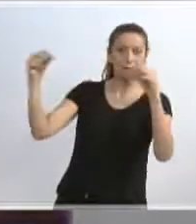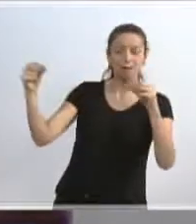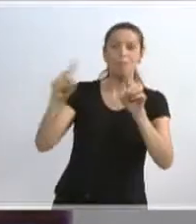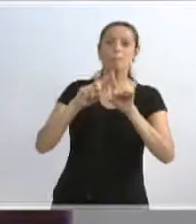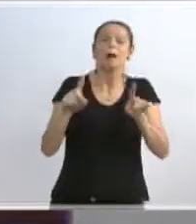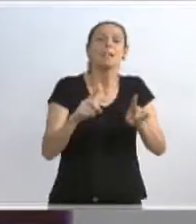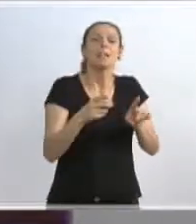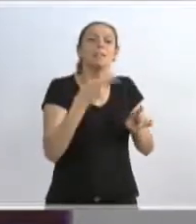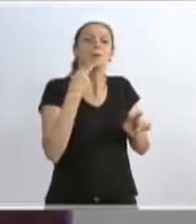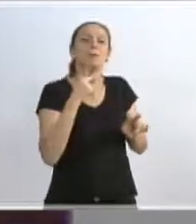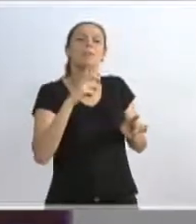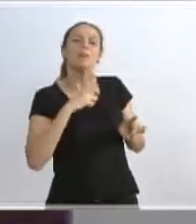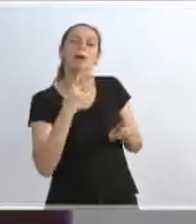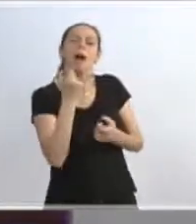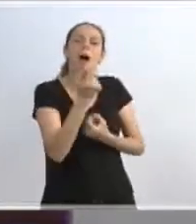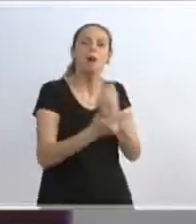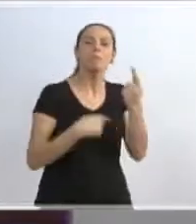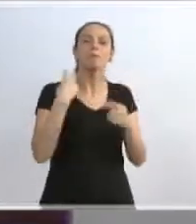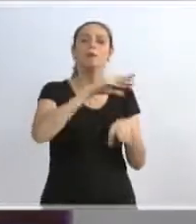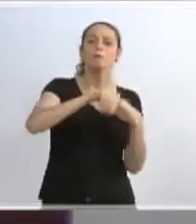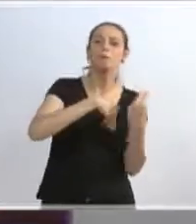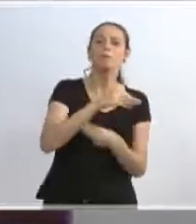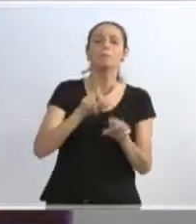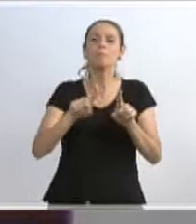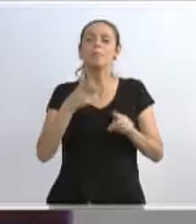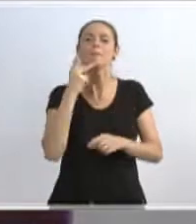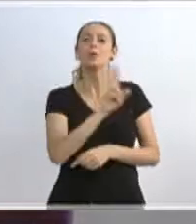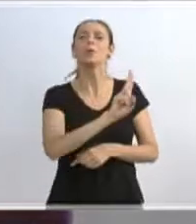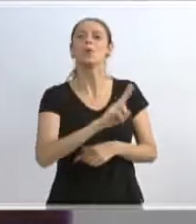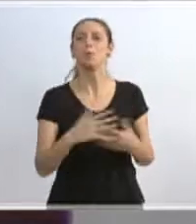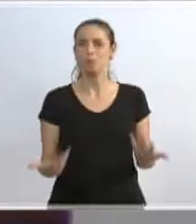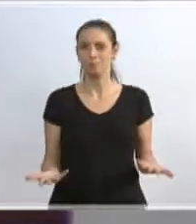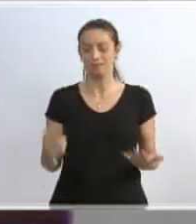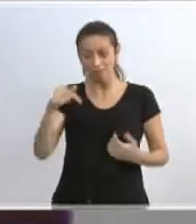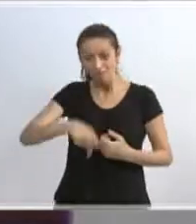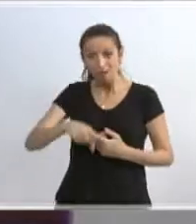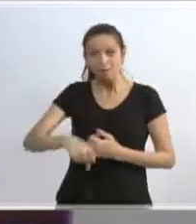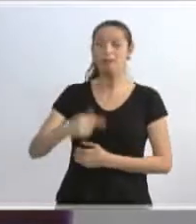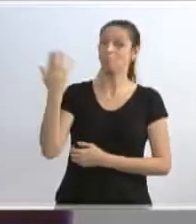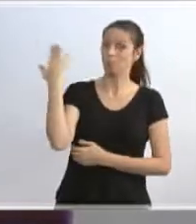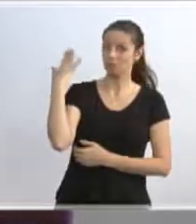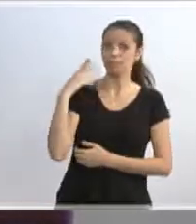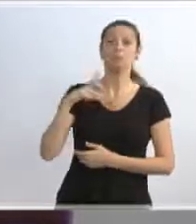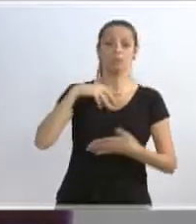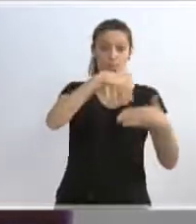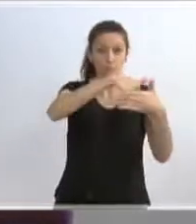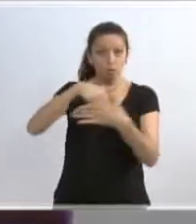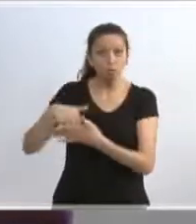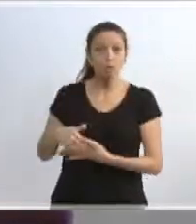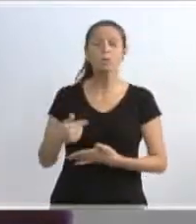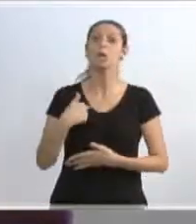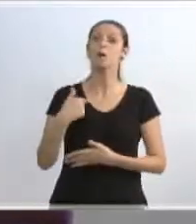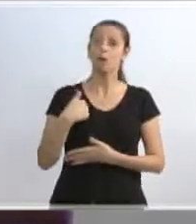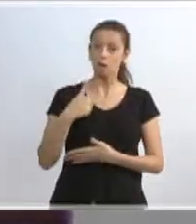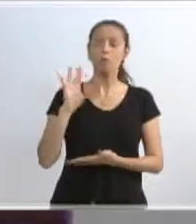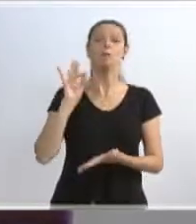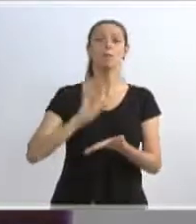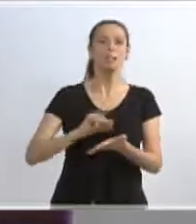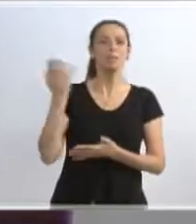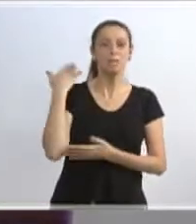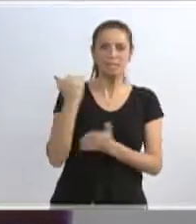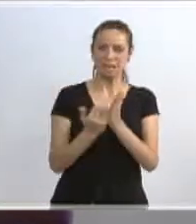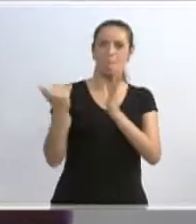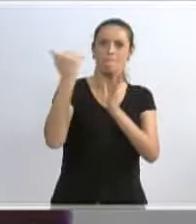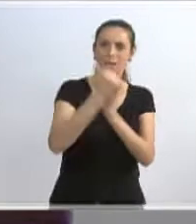nomes. Eu tenho a votação aqui, tanto do esgoto quanto do lixo, que eu votei não. Não compactuo com isso,